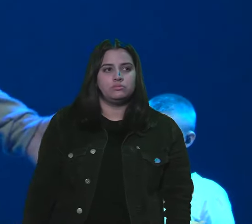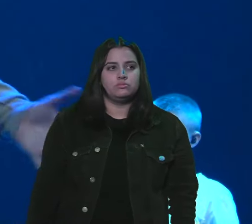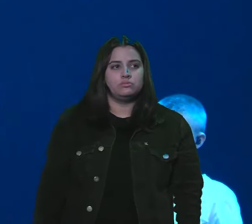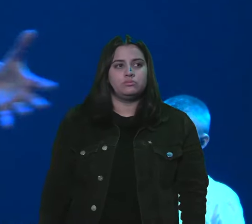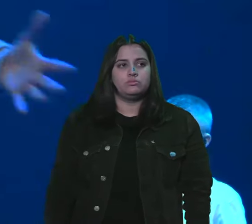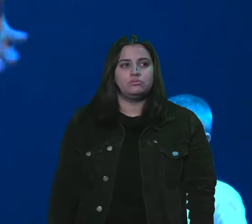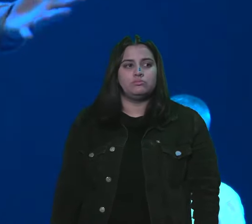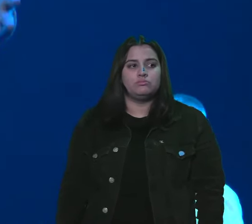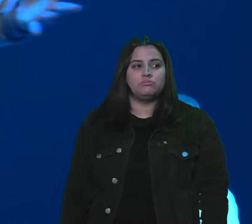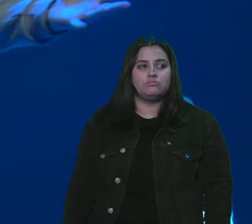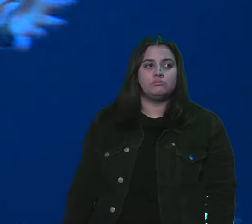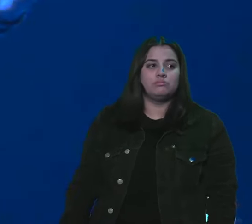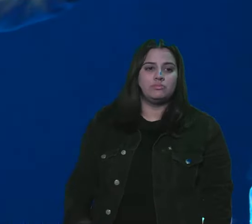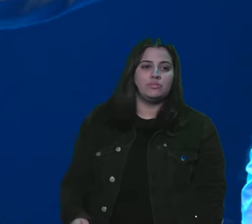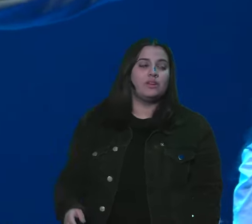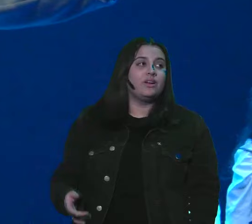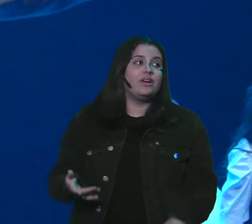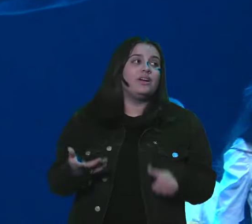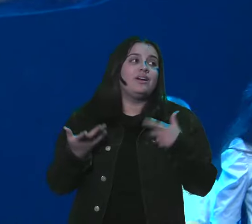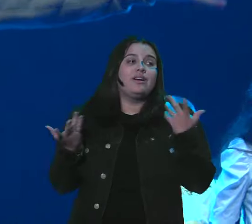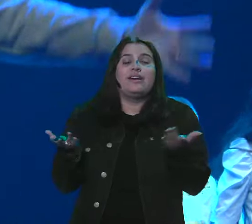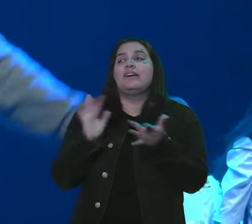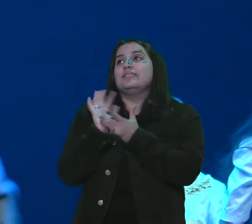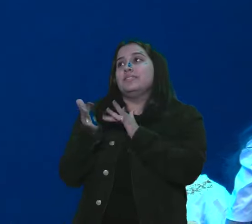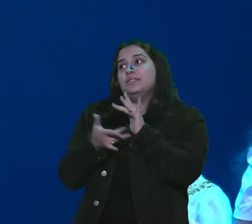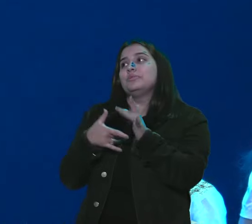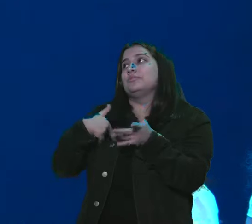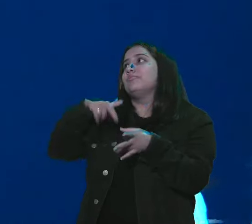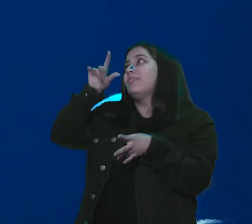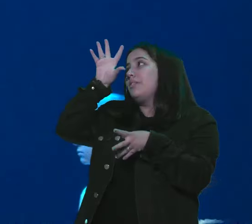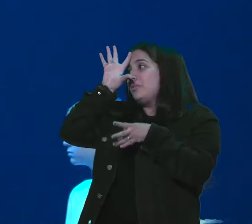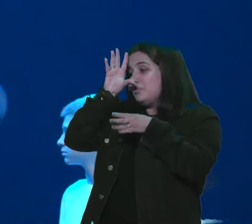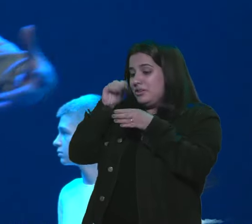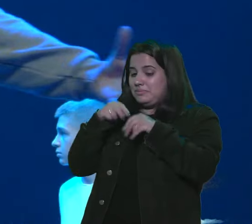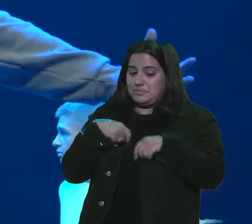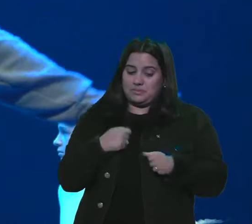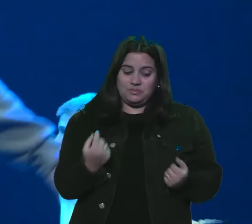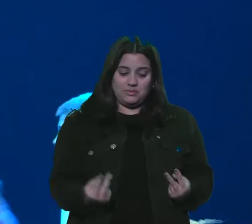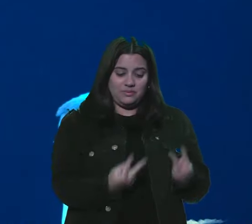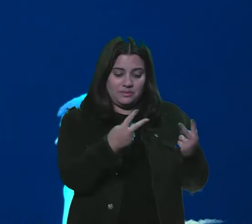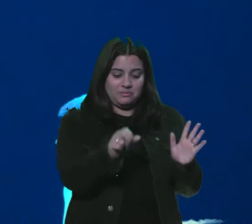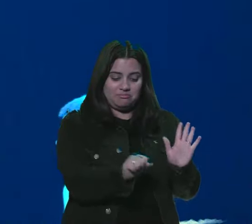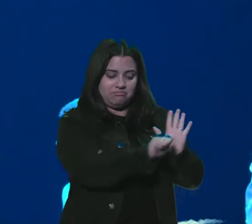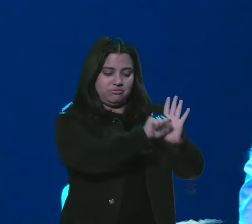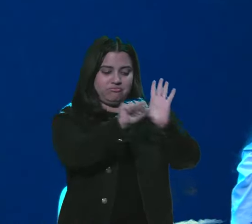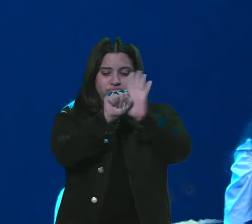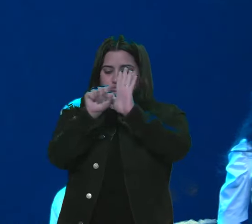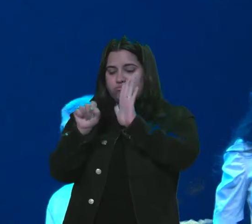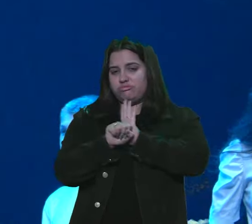Jesus, eu entendi que eu estava dando valor demais para os meus títulos, para os rótulos,